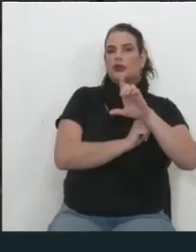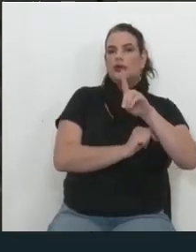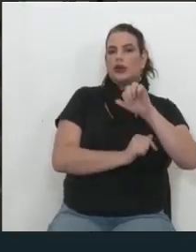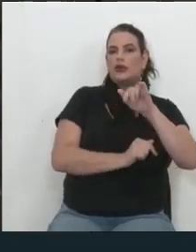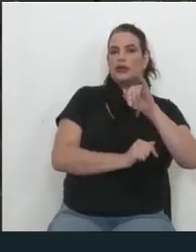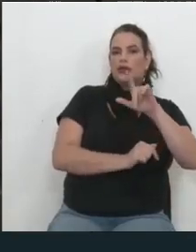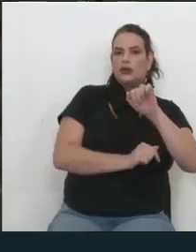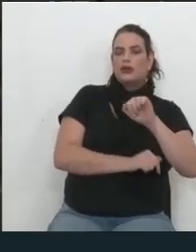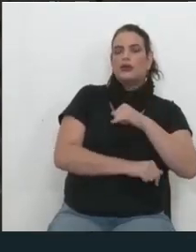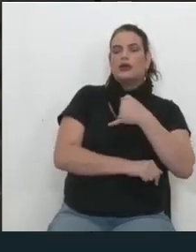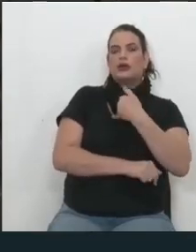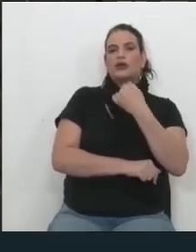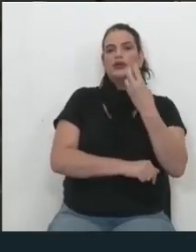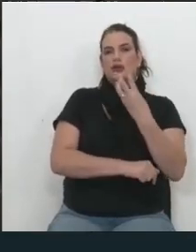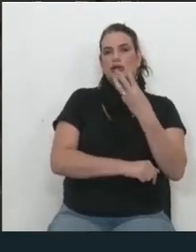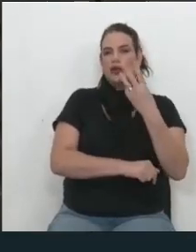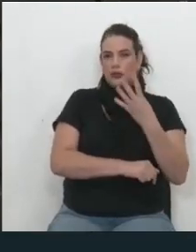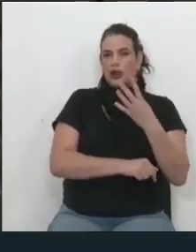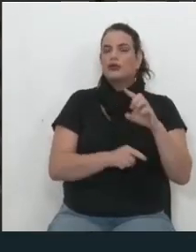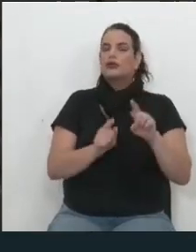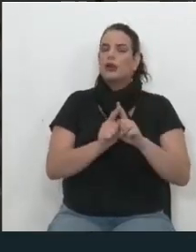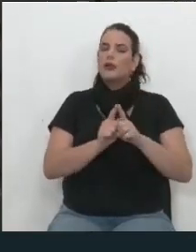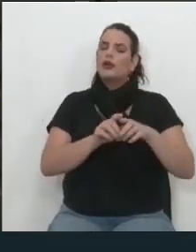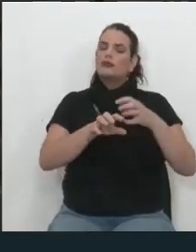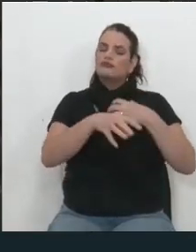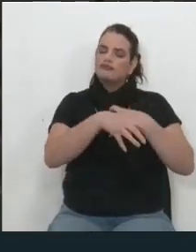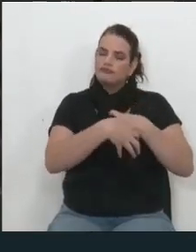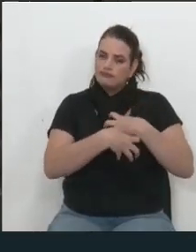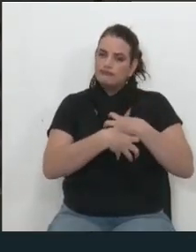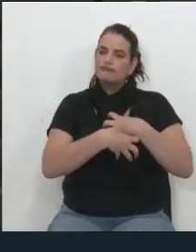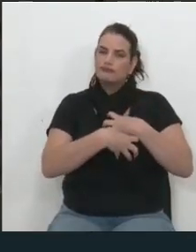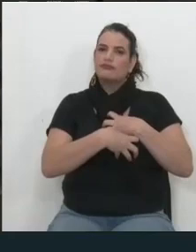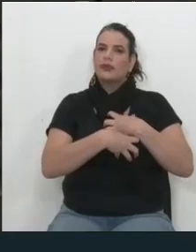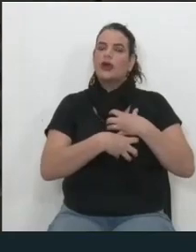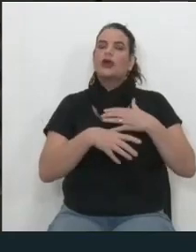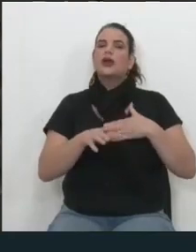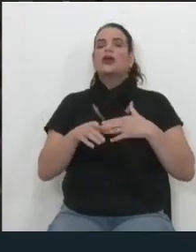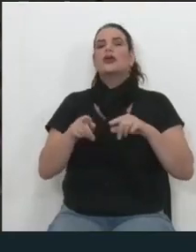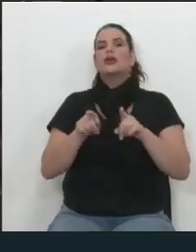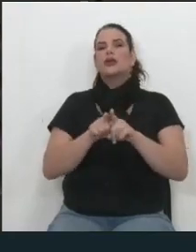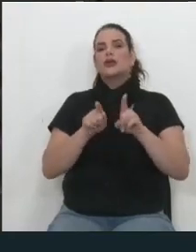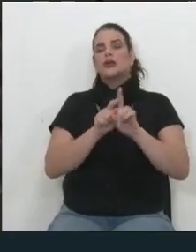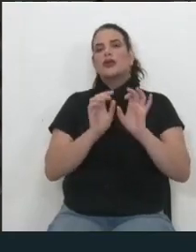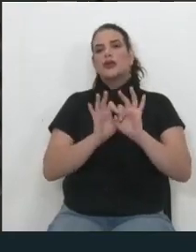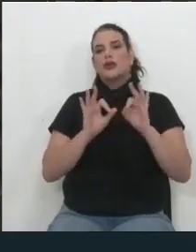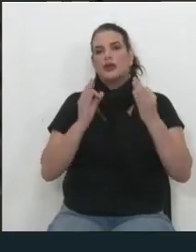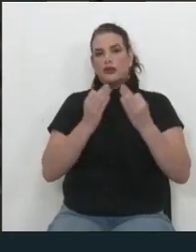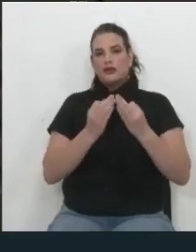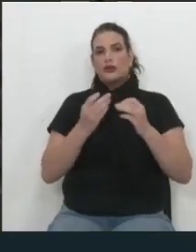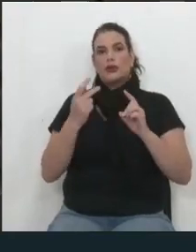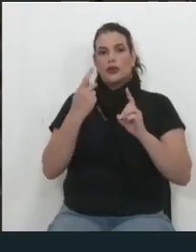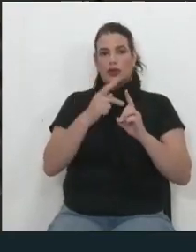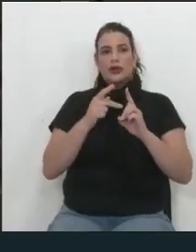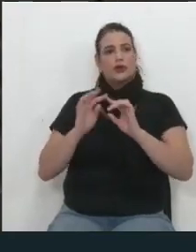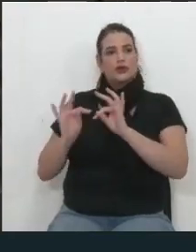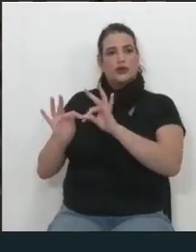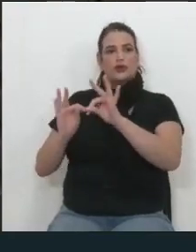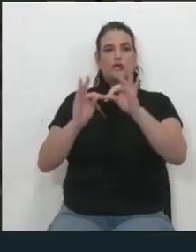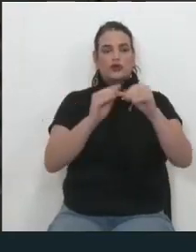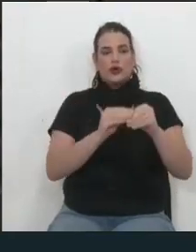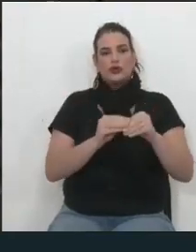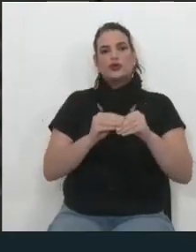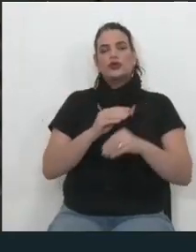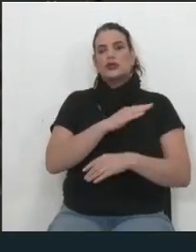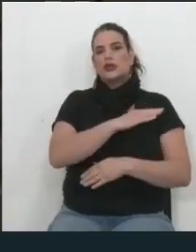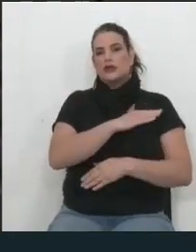quero estender a solidariedade e os sentimentos aos familiares dele e de todos que